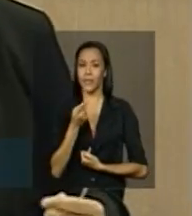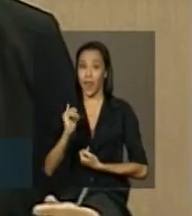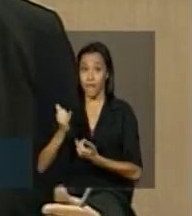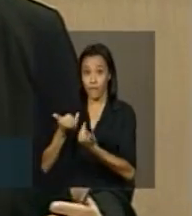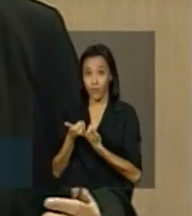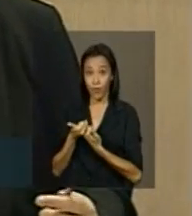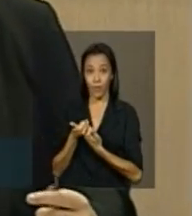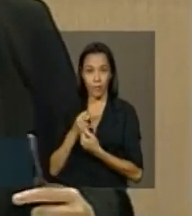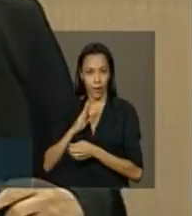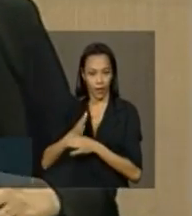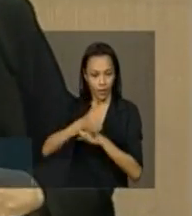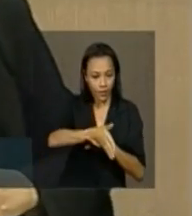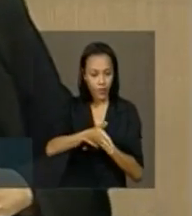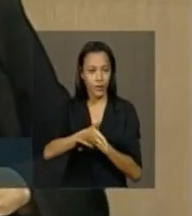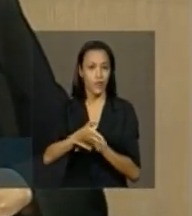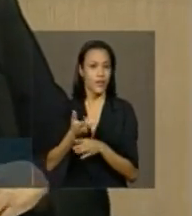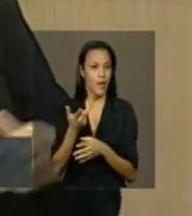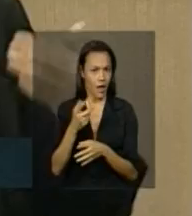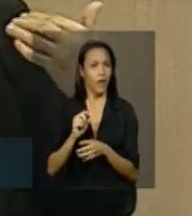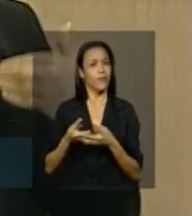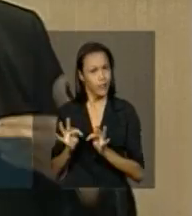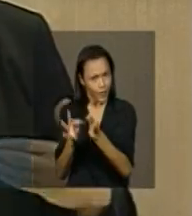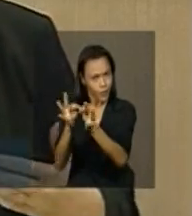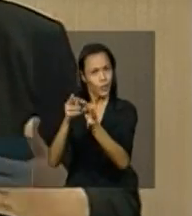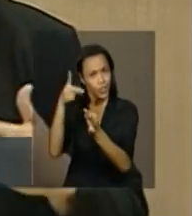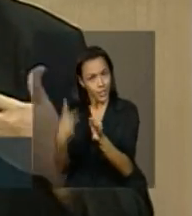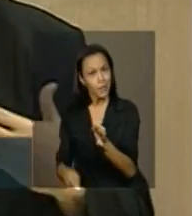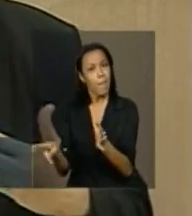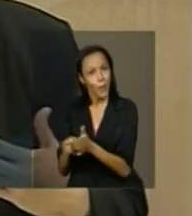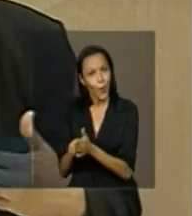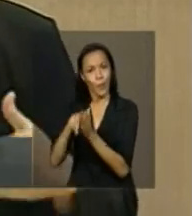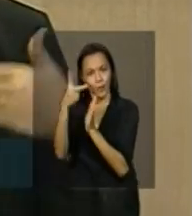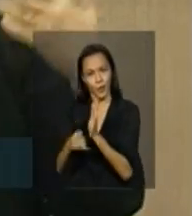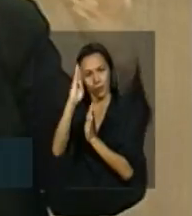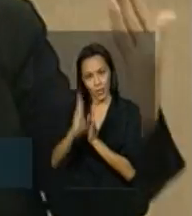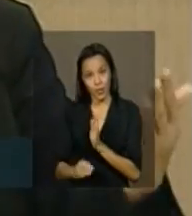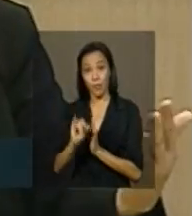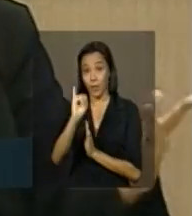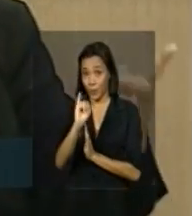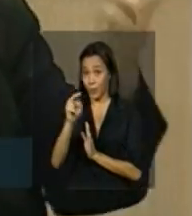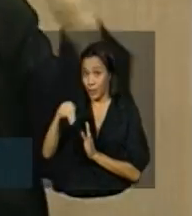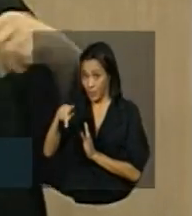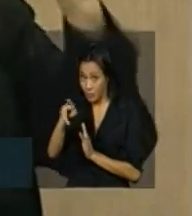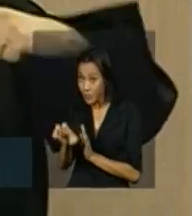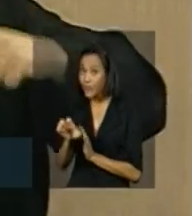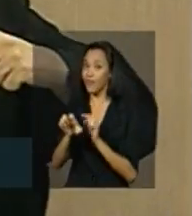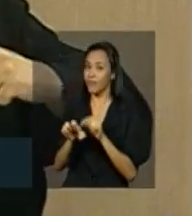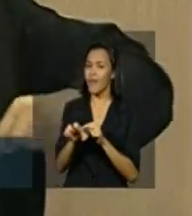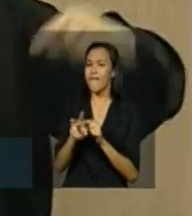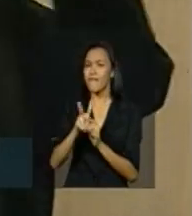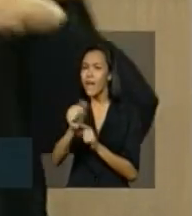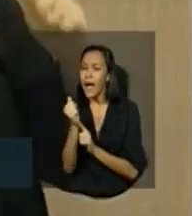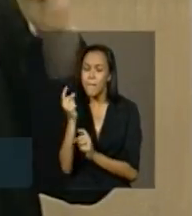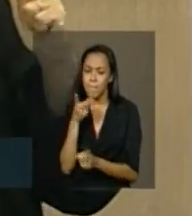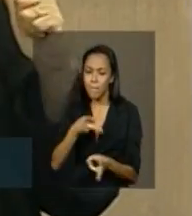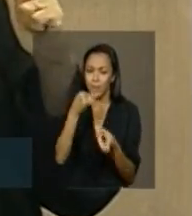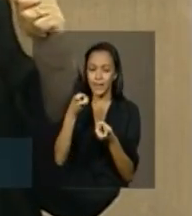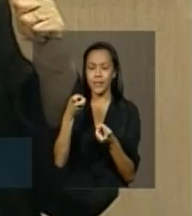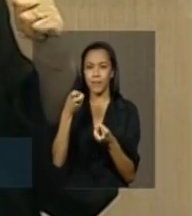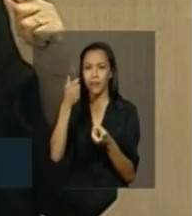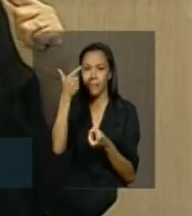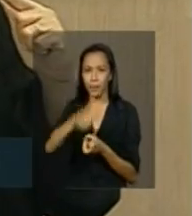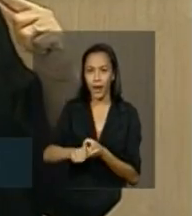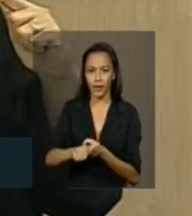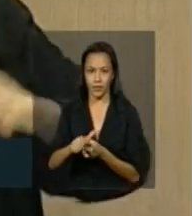fiscalização a tecnologia que tá sendo desenvolvida pelo Brasil pelo IMP que no final do ano vai ser lançado vai enxergar além do que o